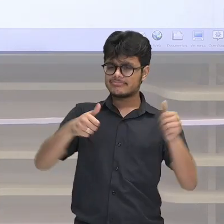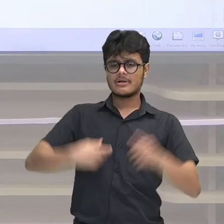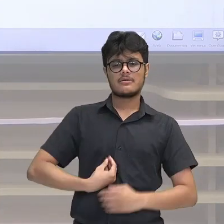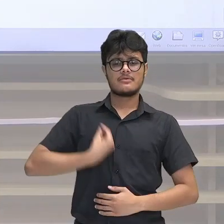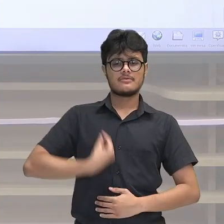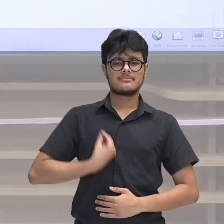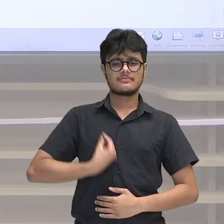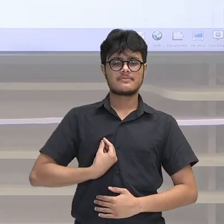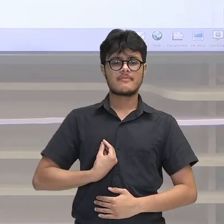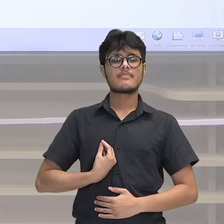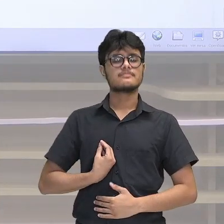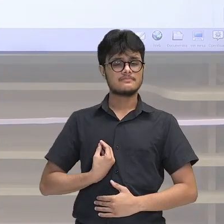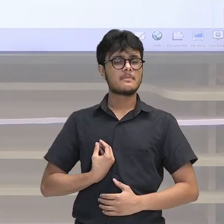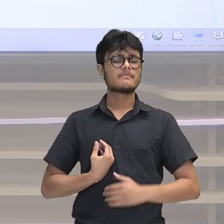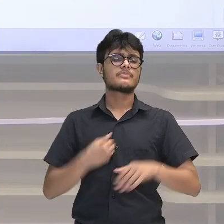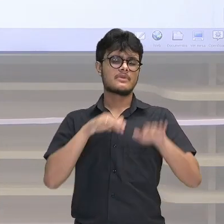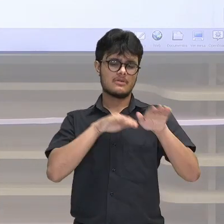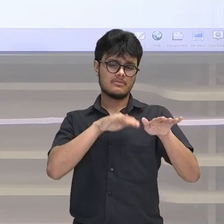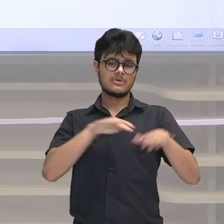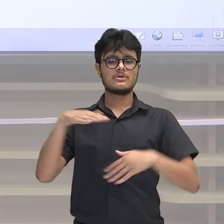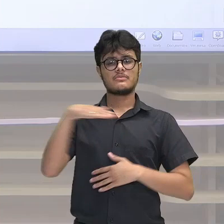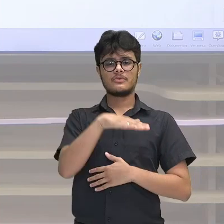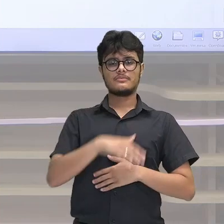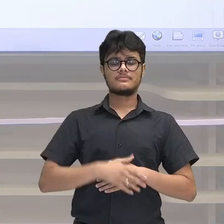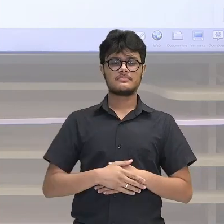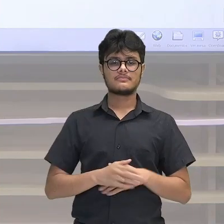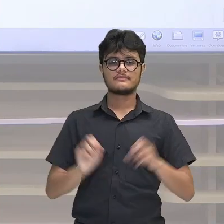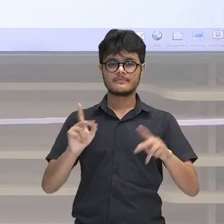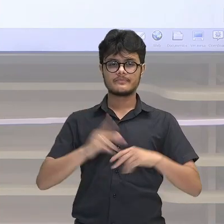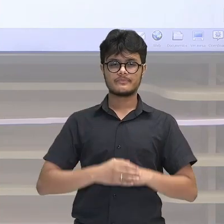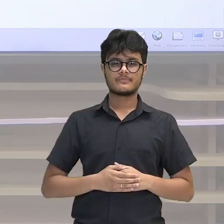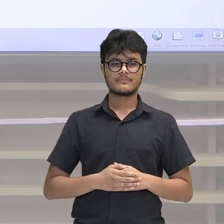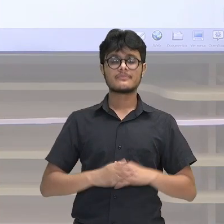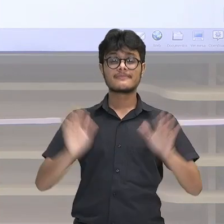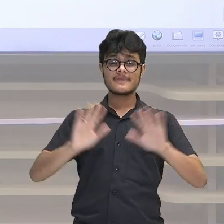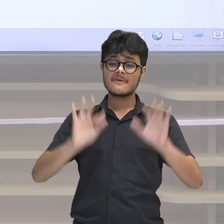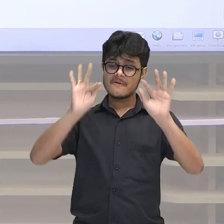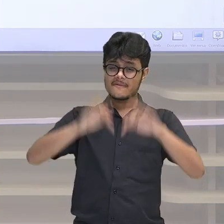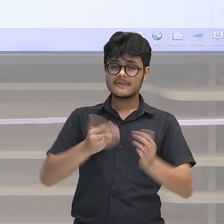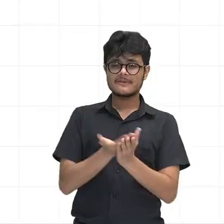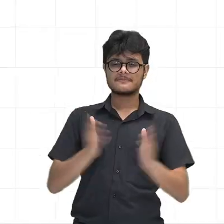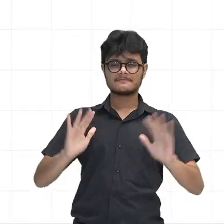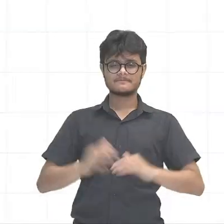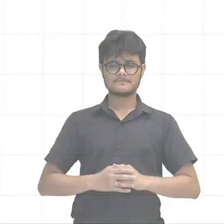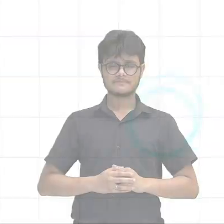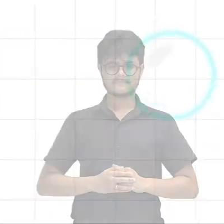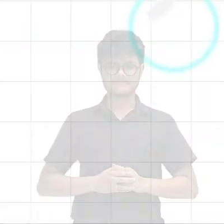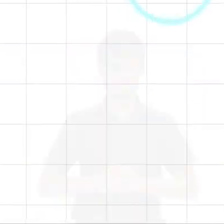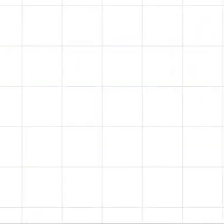questão do nosso transporte, da nossa locomoção. Certo? Essa foi a nossa aula.